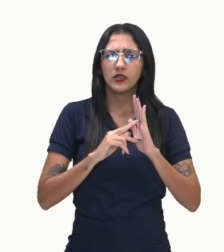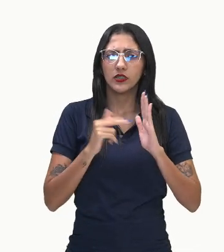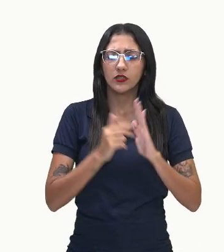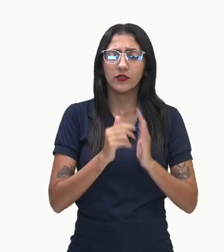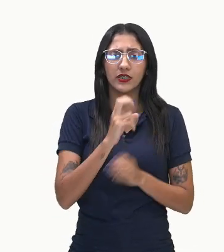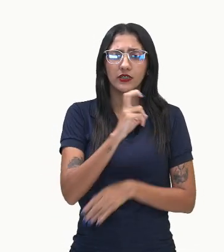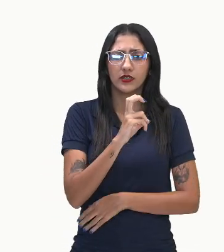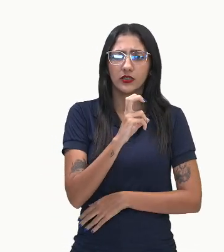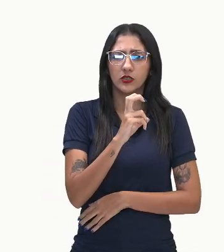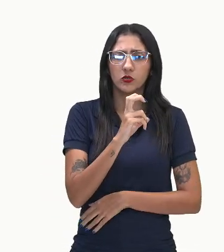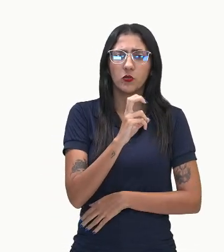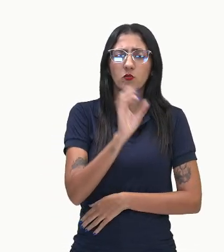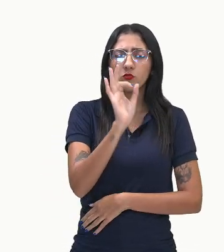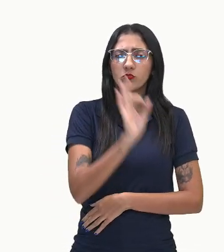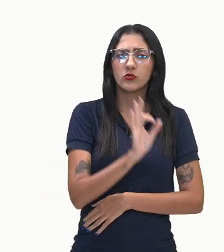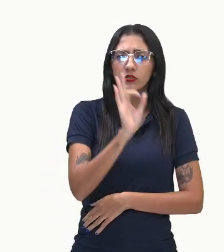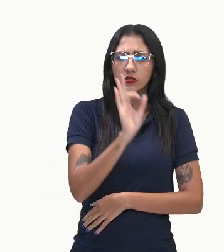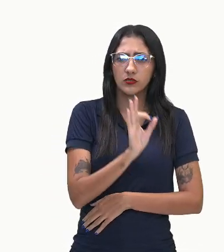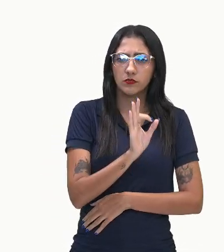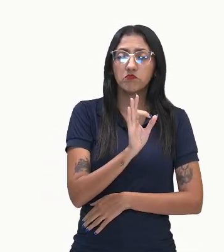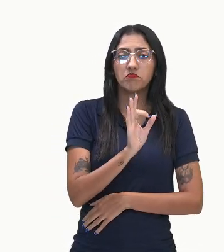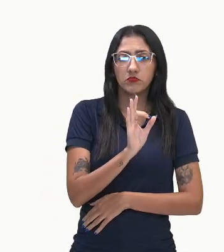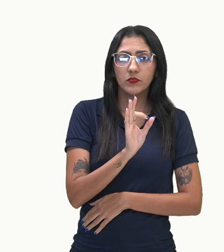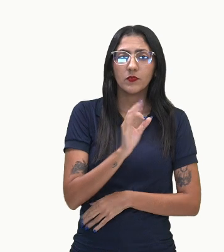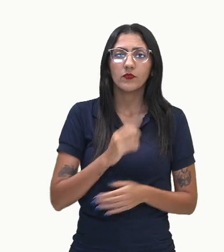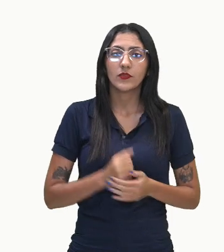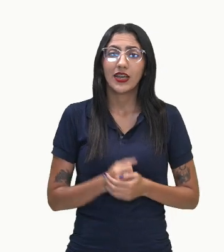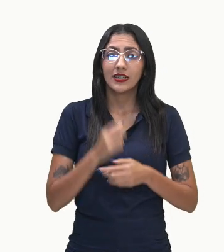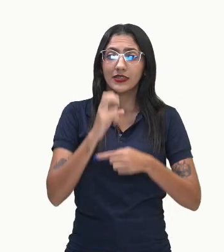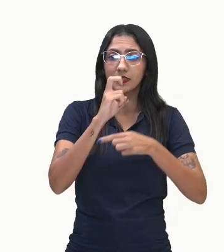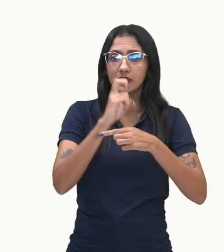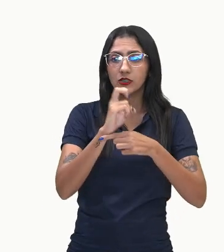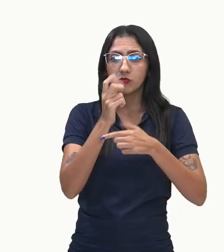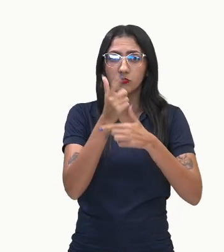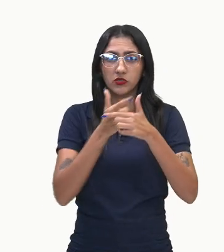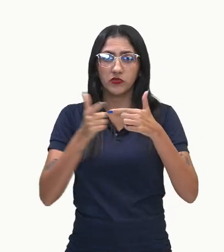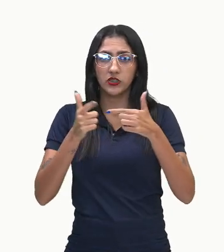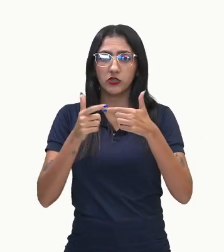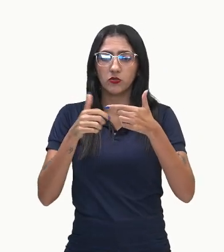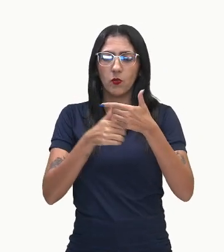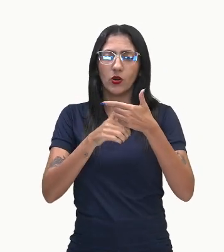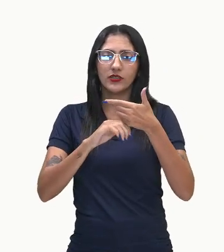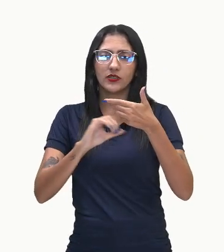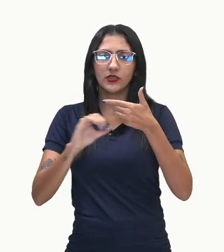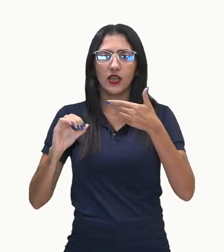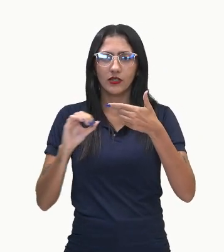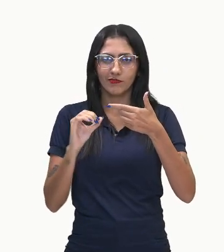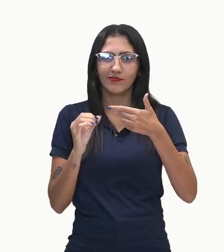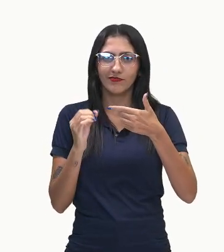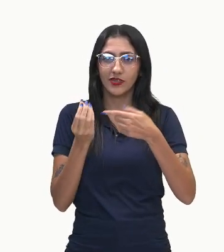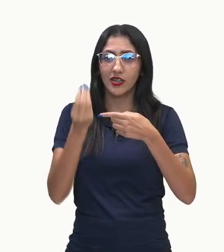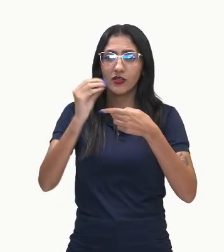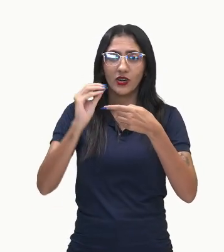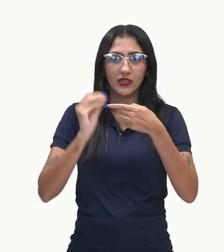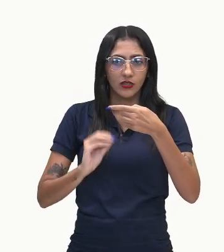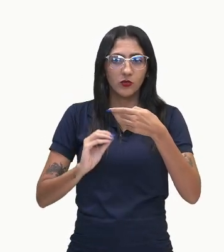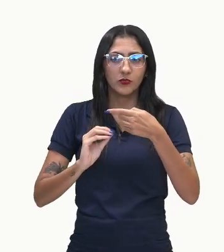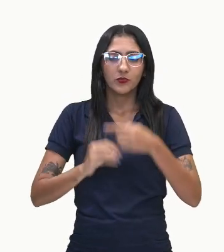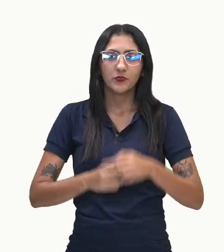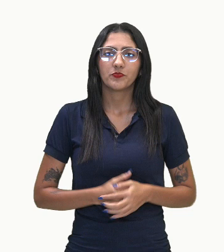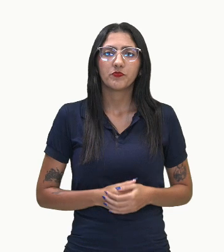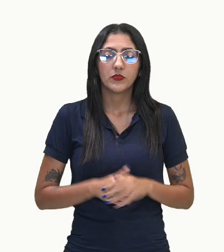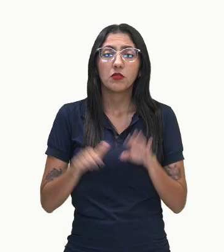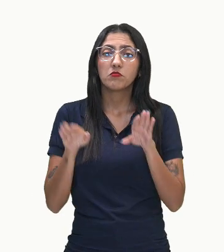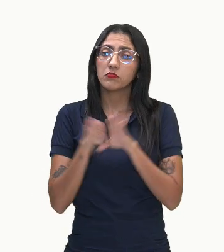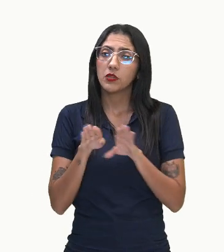5%? Né? 5% é 5 dividido por 100. É a fração 5 dividido por 100, que também